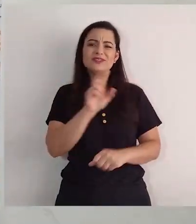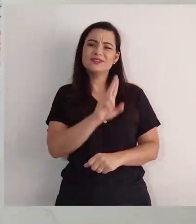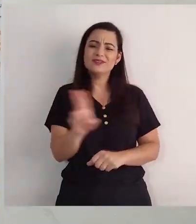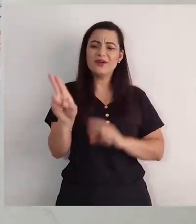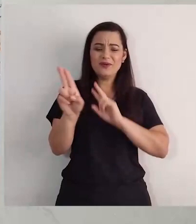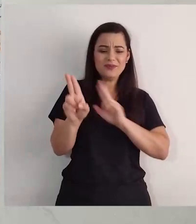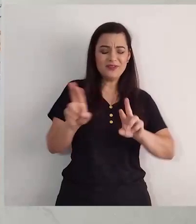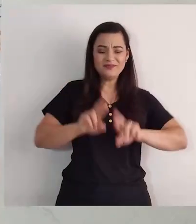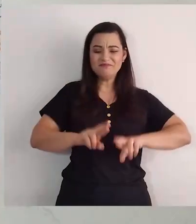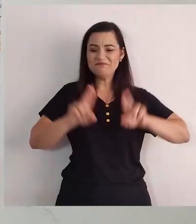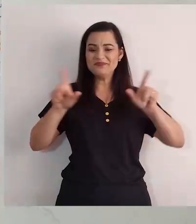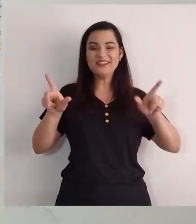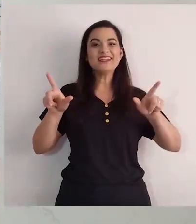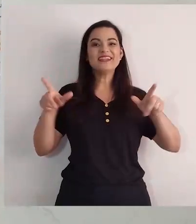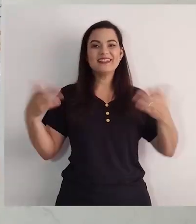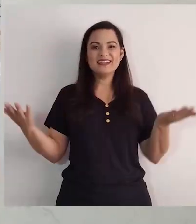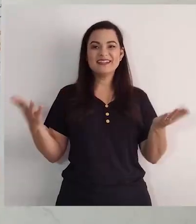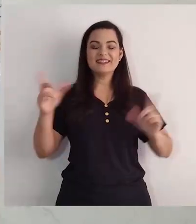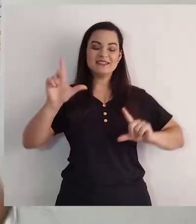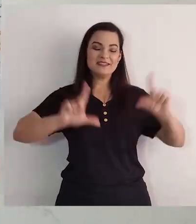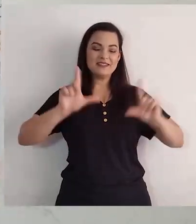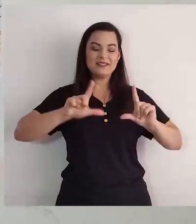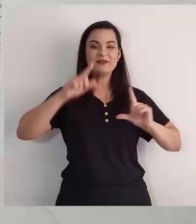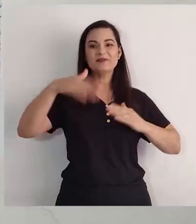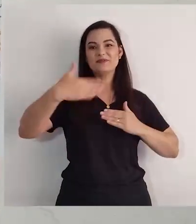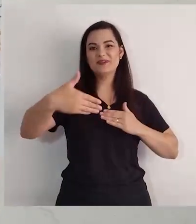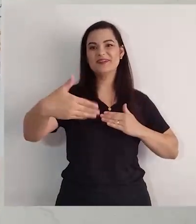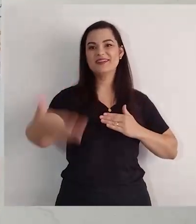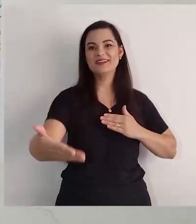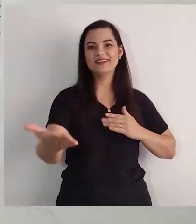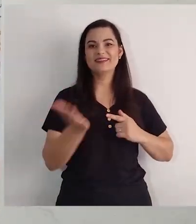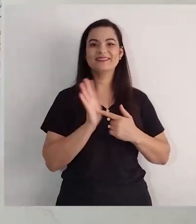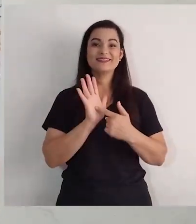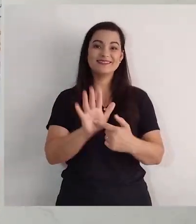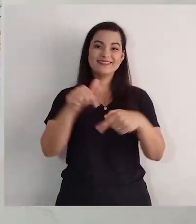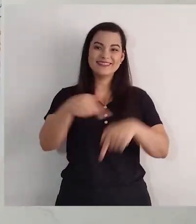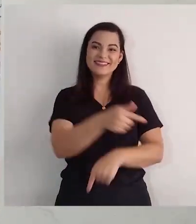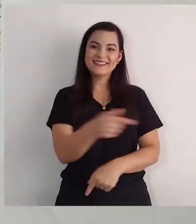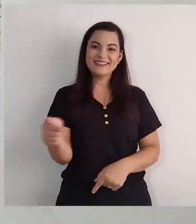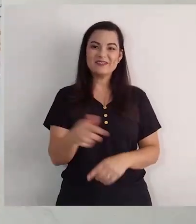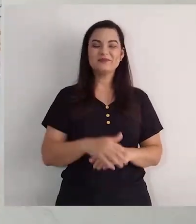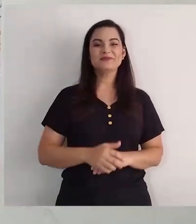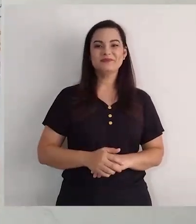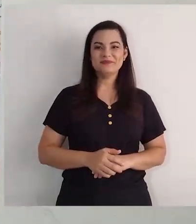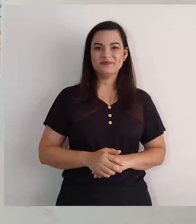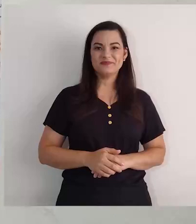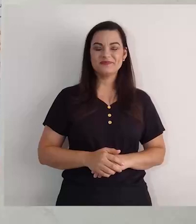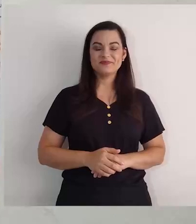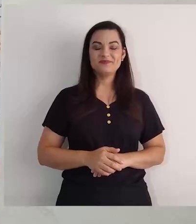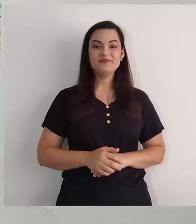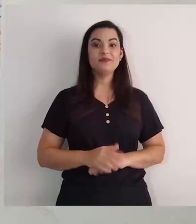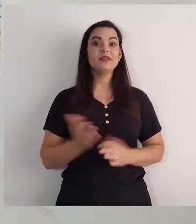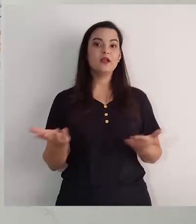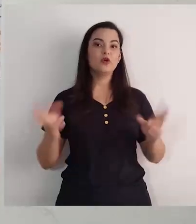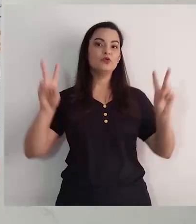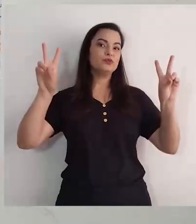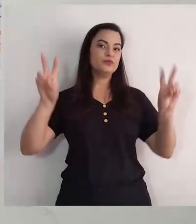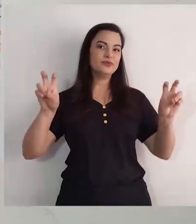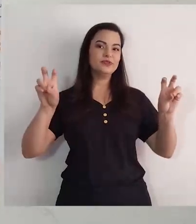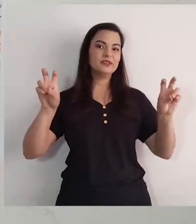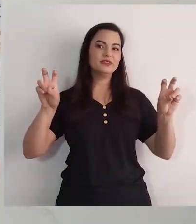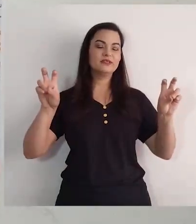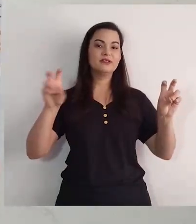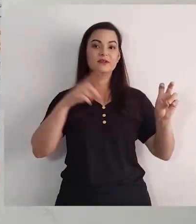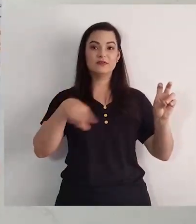esses programas que vamos apresentar nessa semana, tá bom? Então o tema vocês